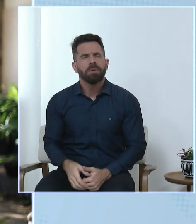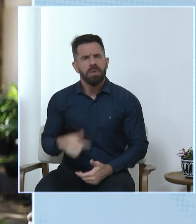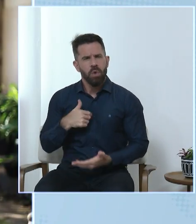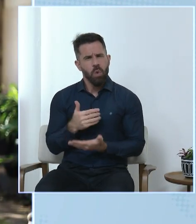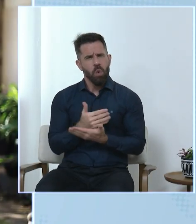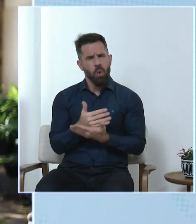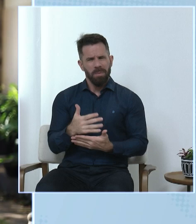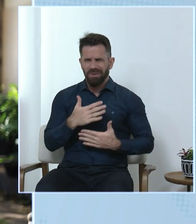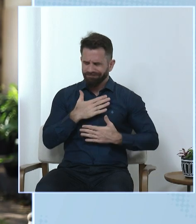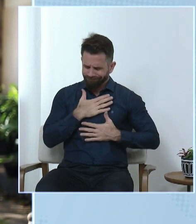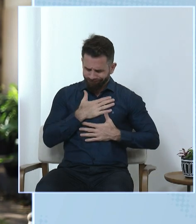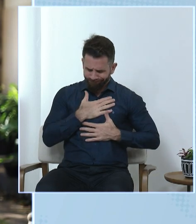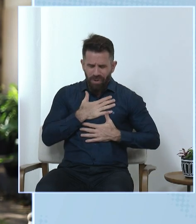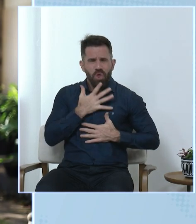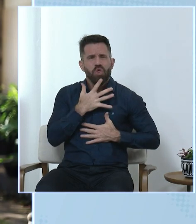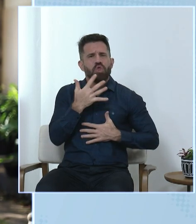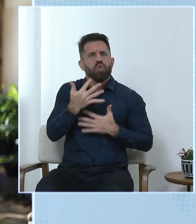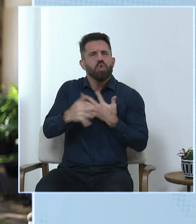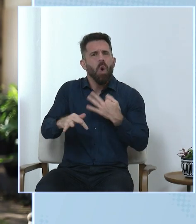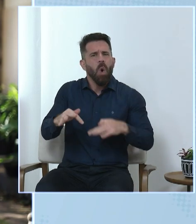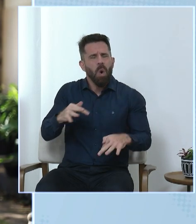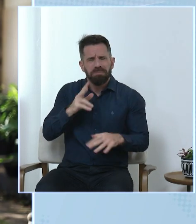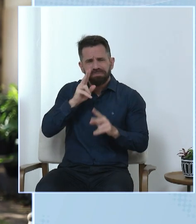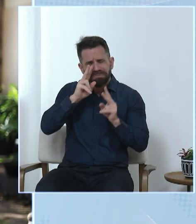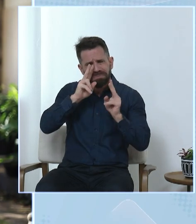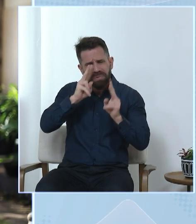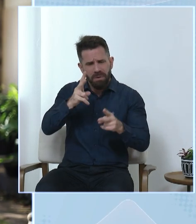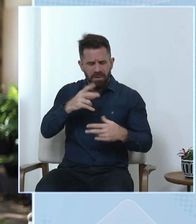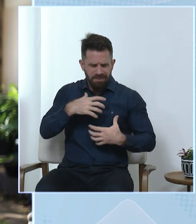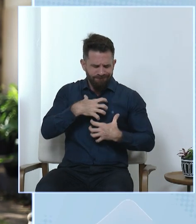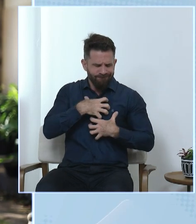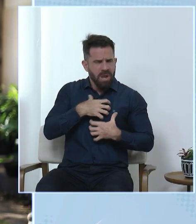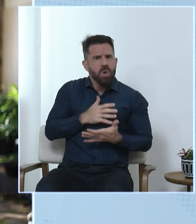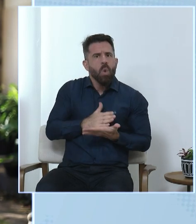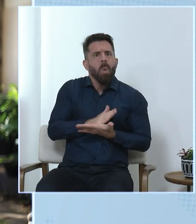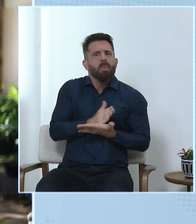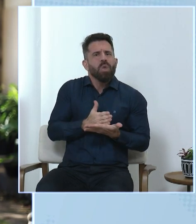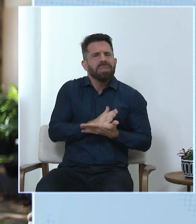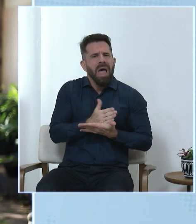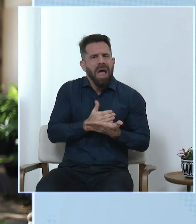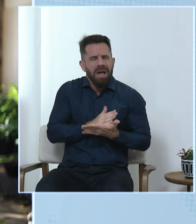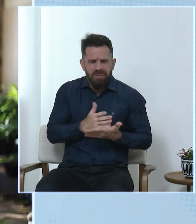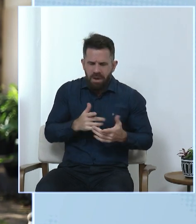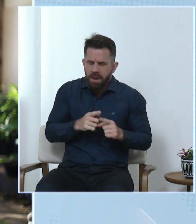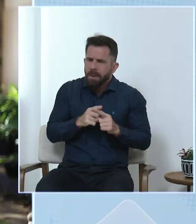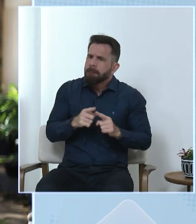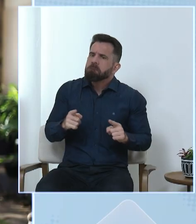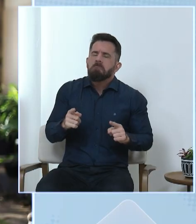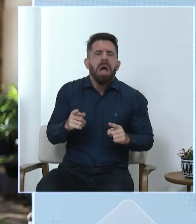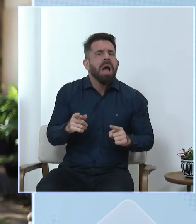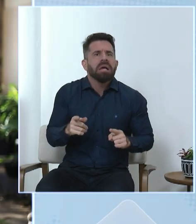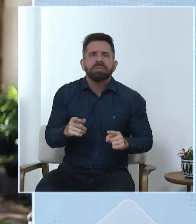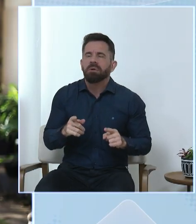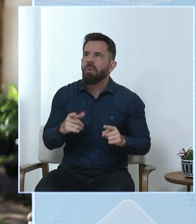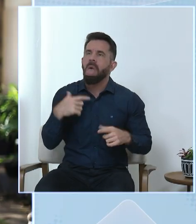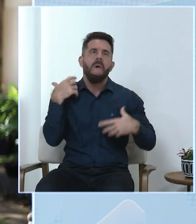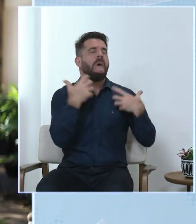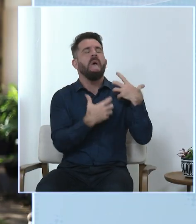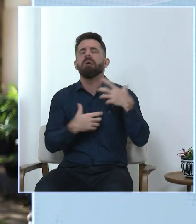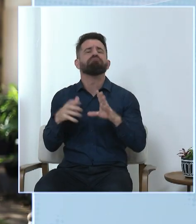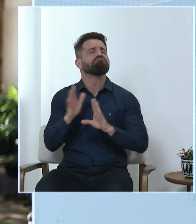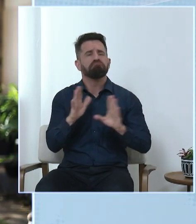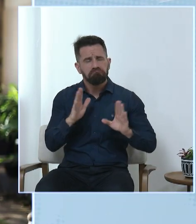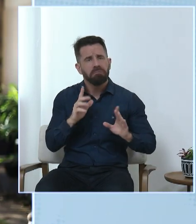bem no meio do peito, eram dores agudas, umas dorzinhas que incomodavam, mas não me deixava assim desconfortável para o dia a